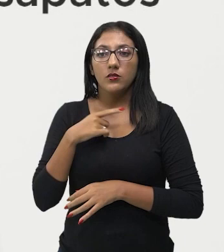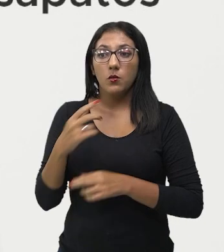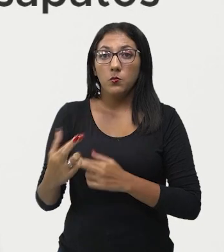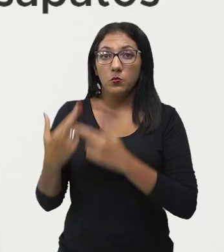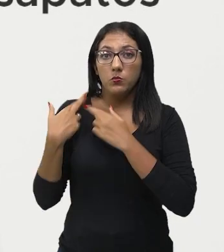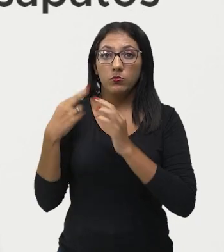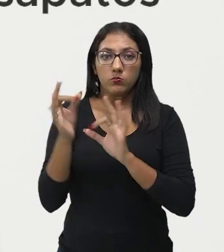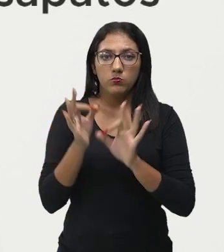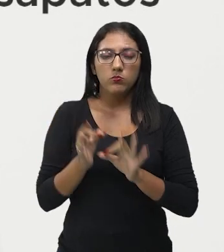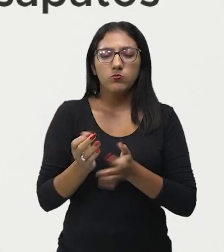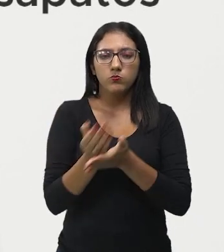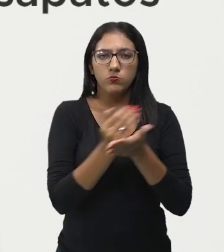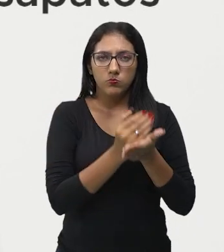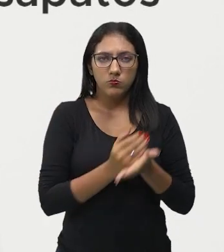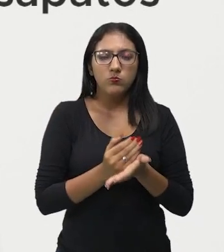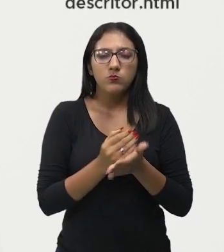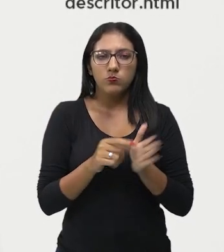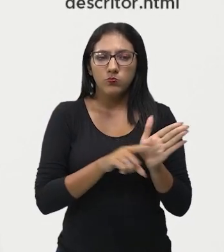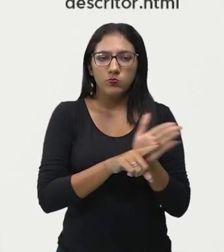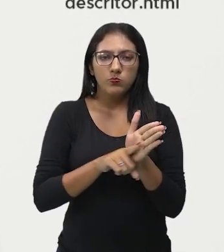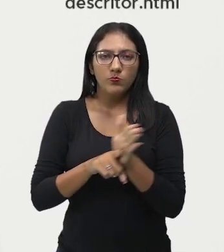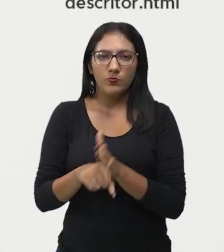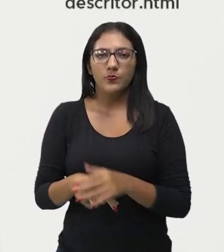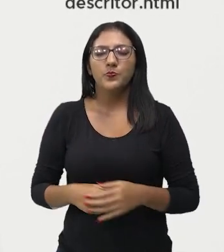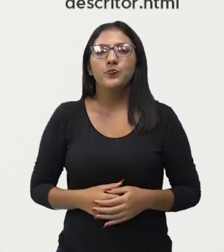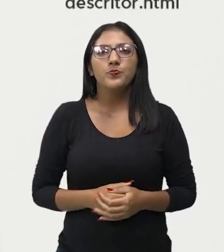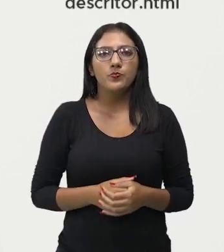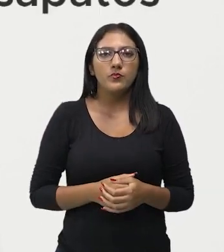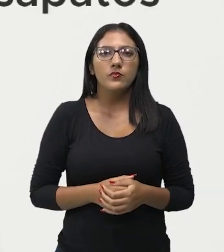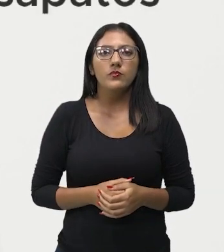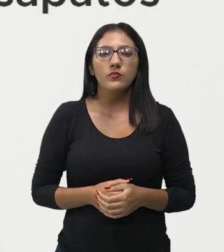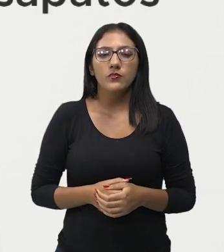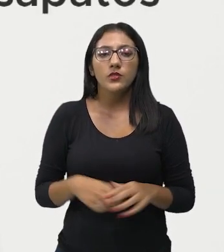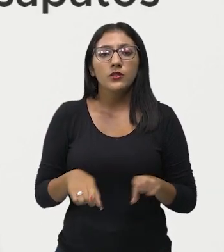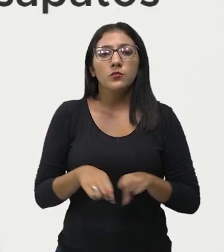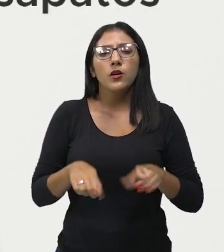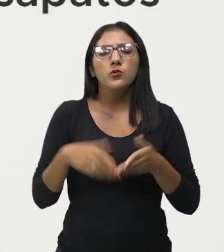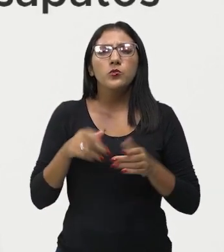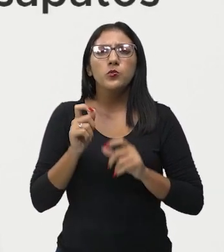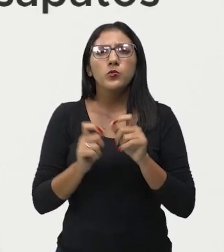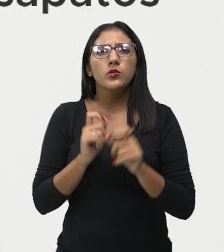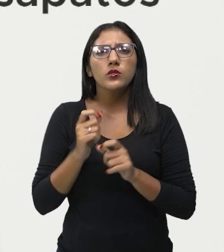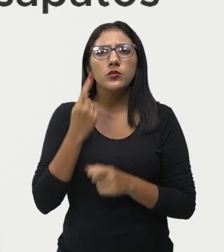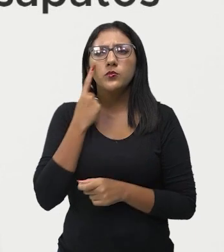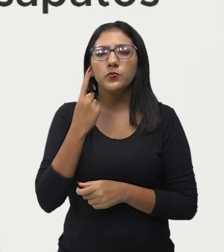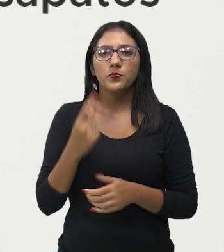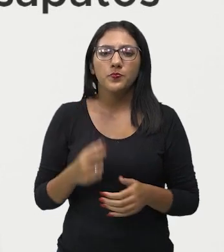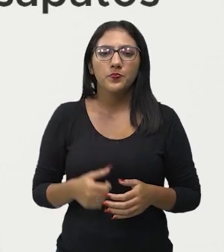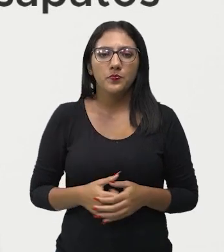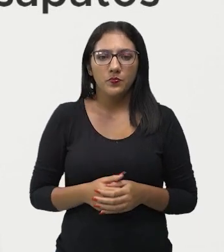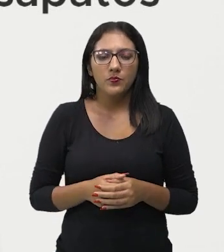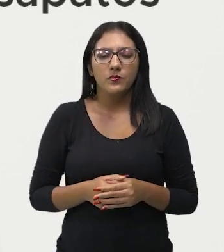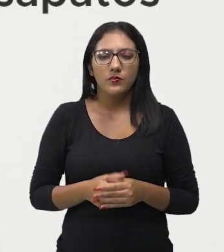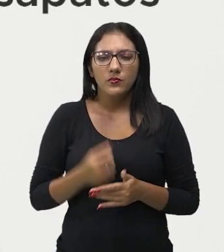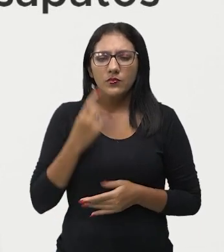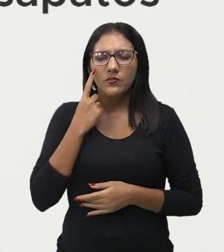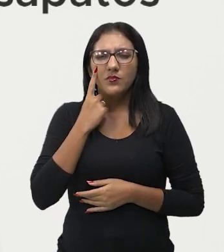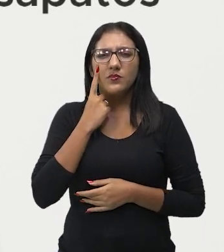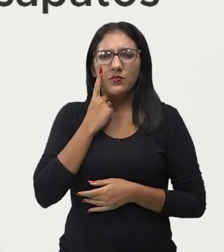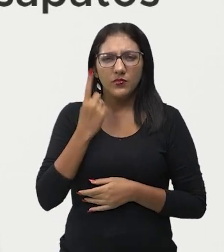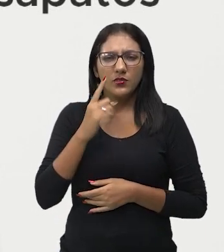Juliana obteve na pesquisa dela, ok? Bom, mas o que a questão quer? De acordo com essa